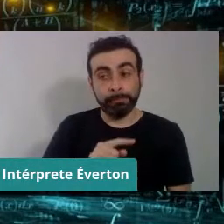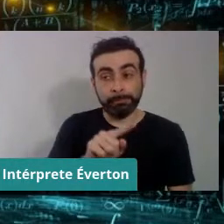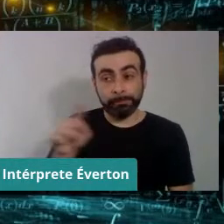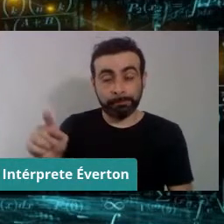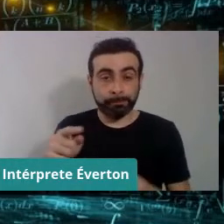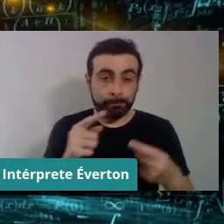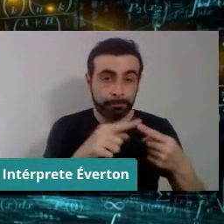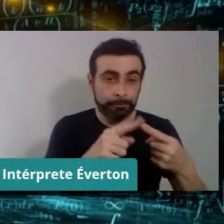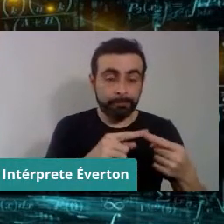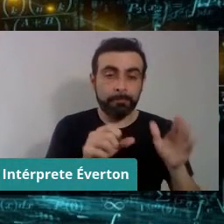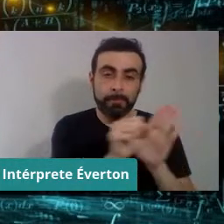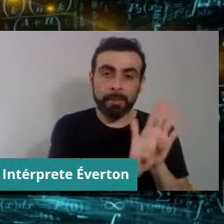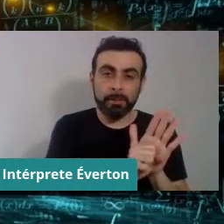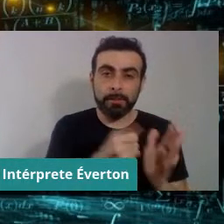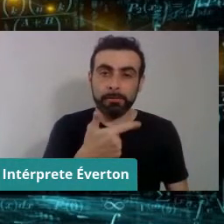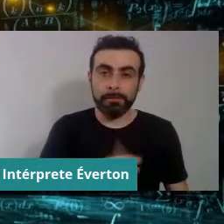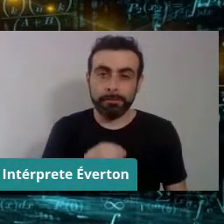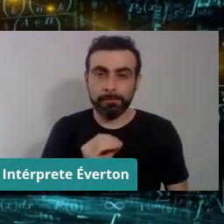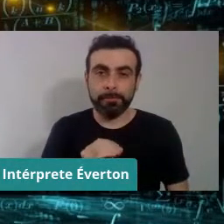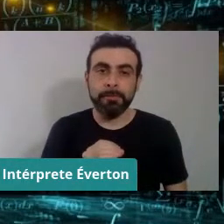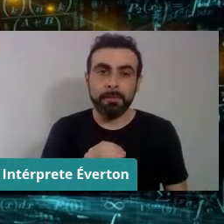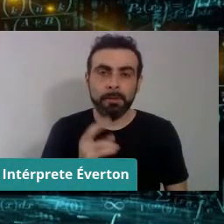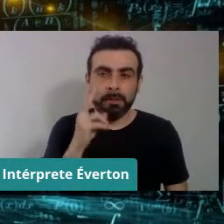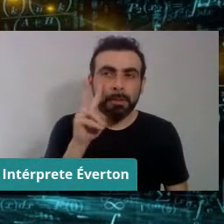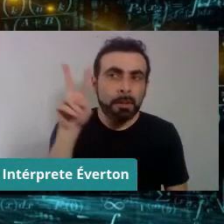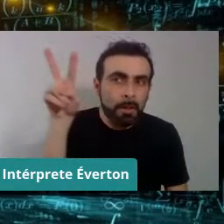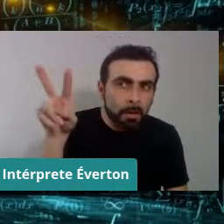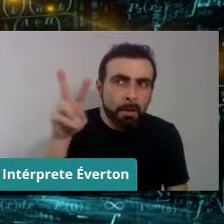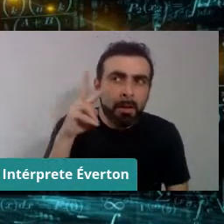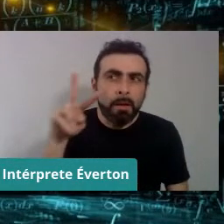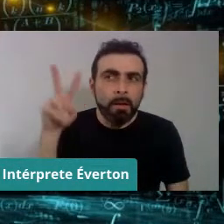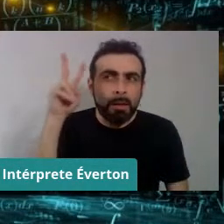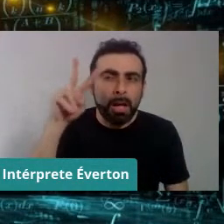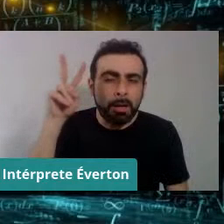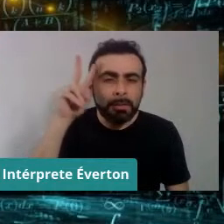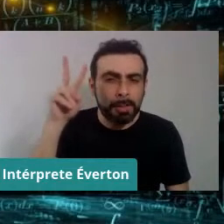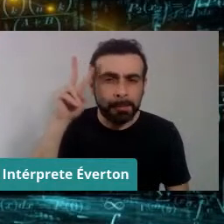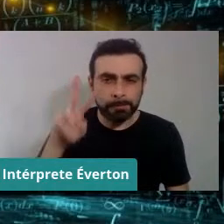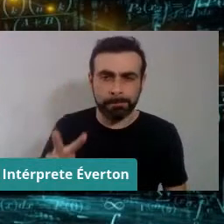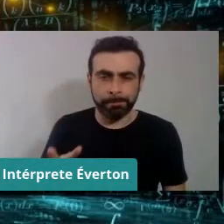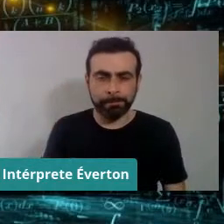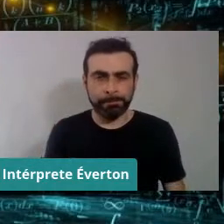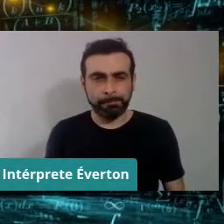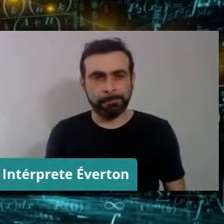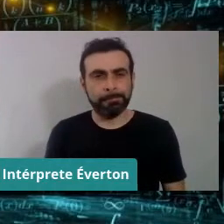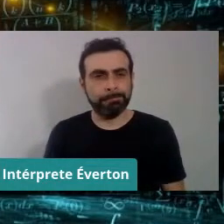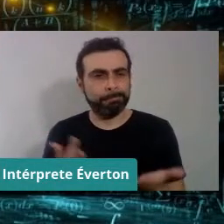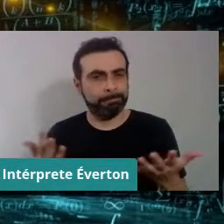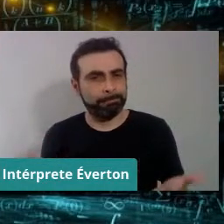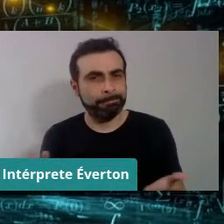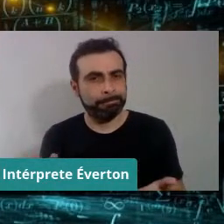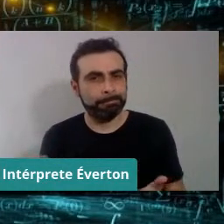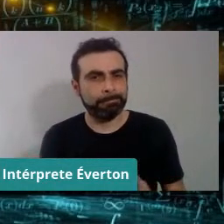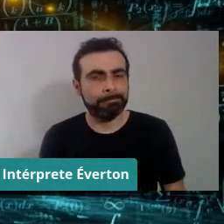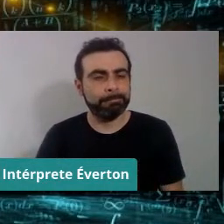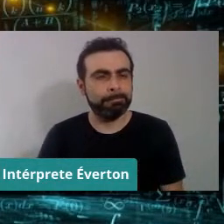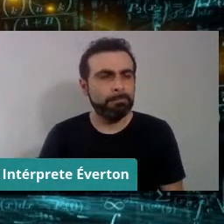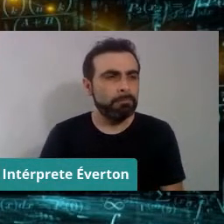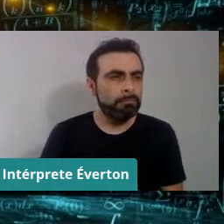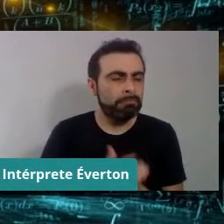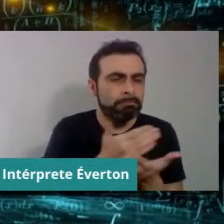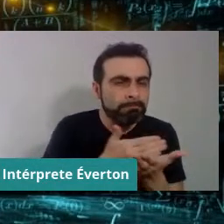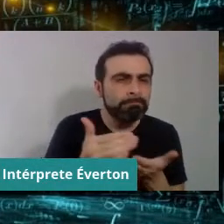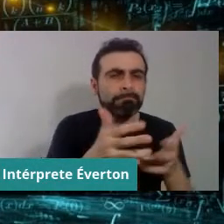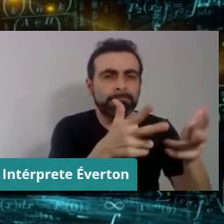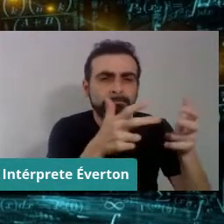horizonte que nós vamos adentrar os nossos olhares,